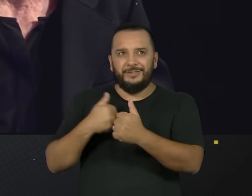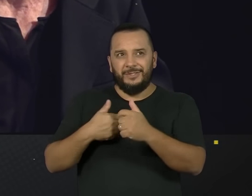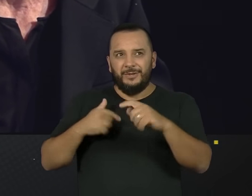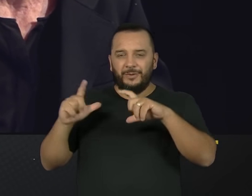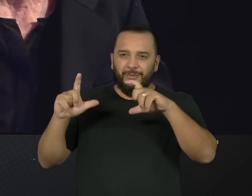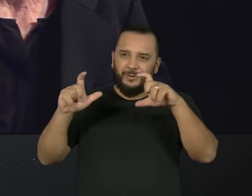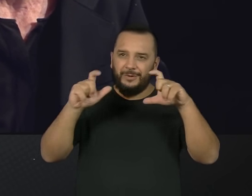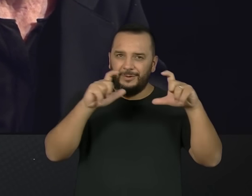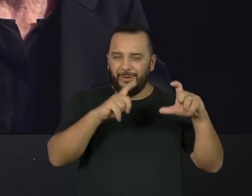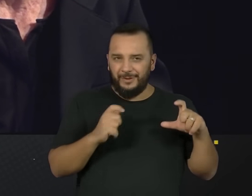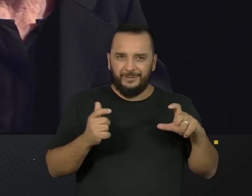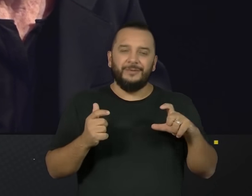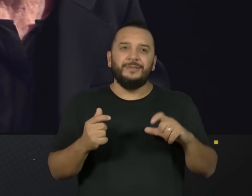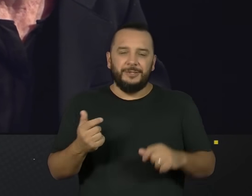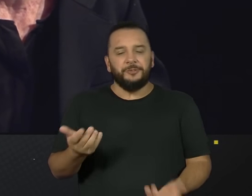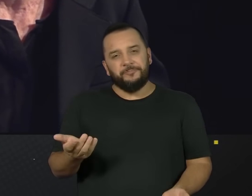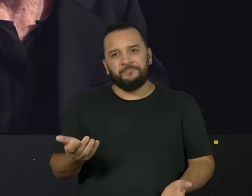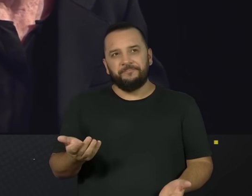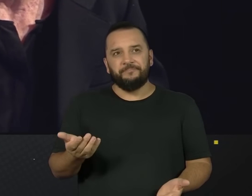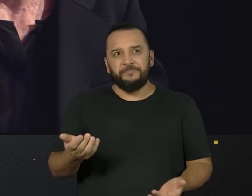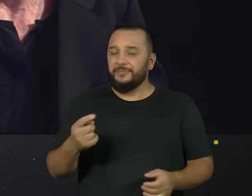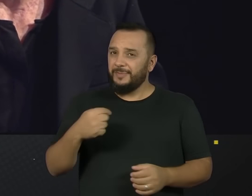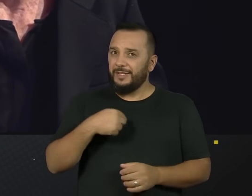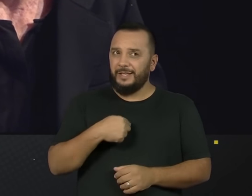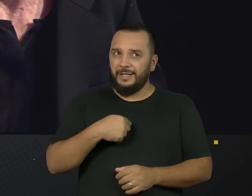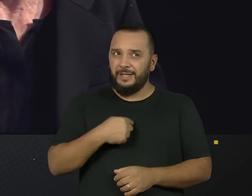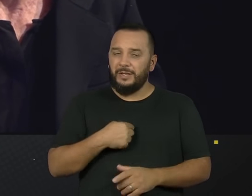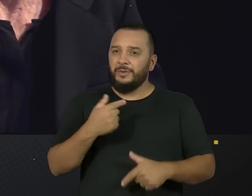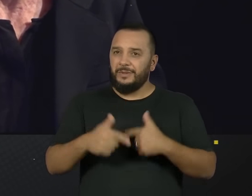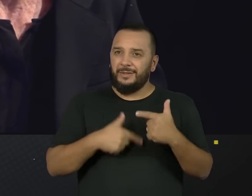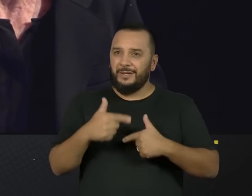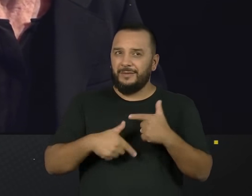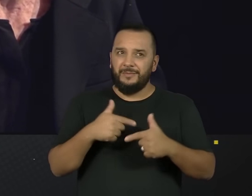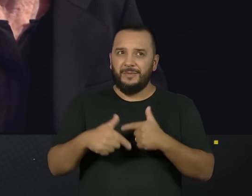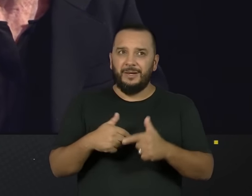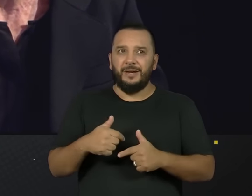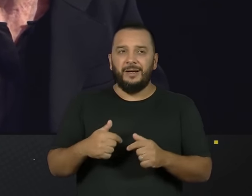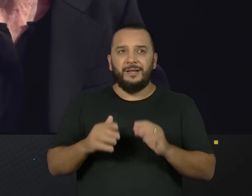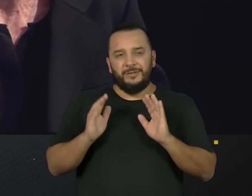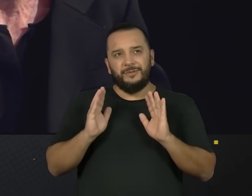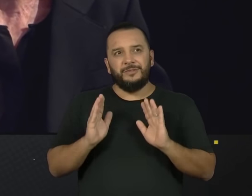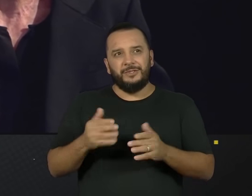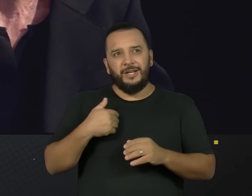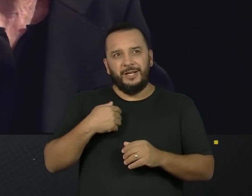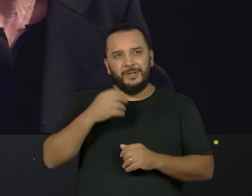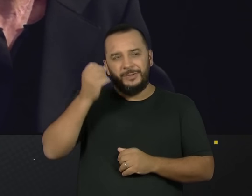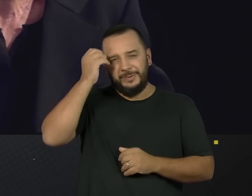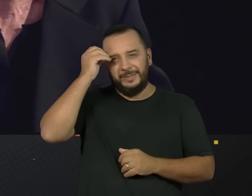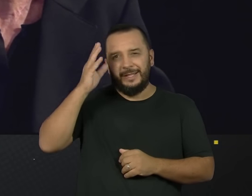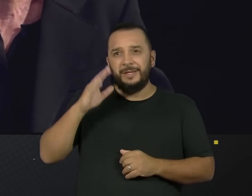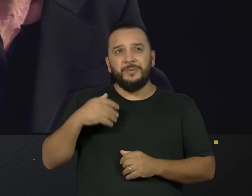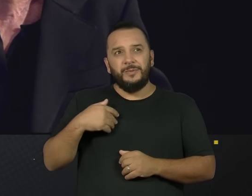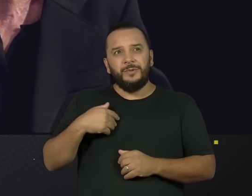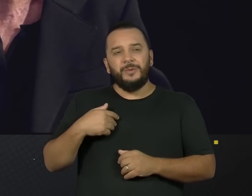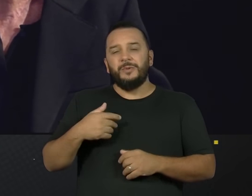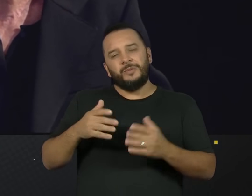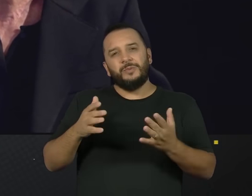Antônio Guerreiro, e a gente foi fazer um trabalho, ela não se recorda disso, a modelo era uma inglesa chamada